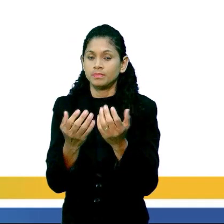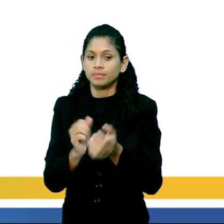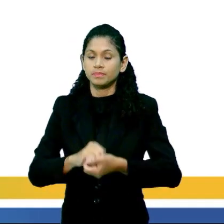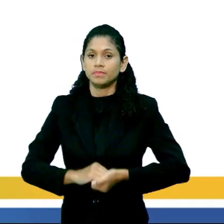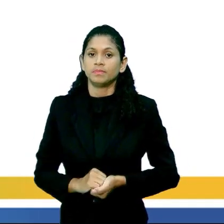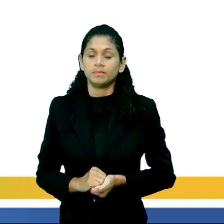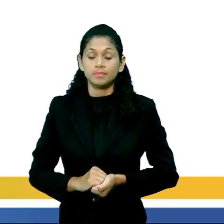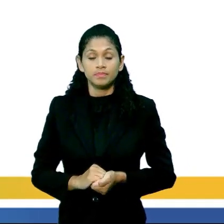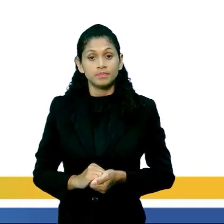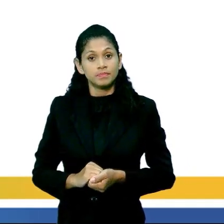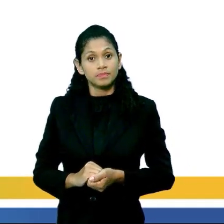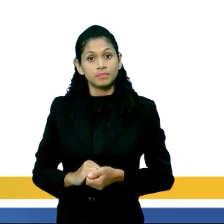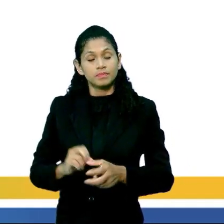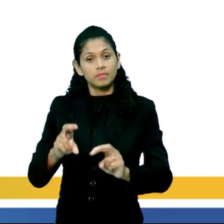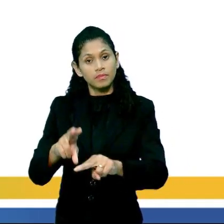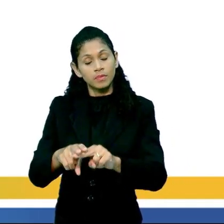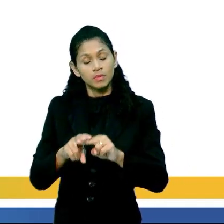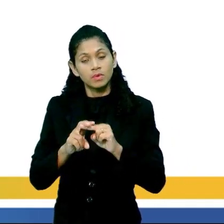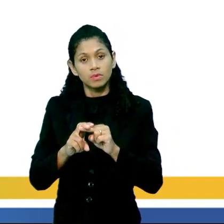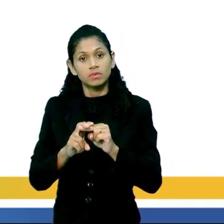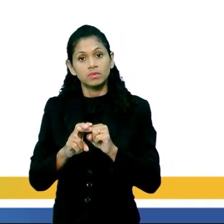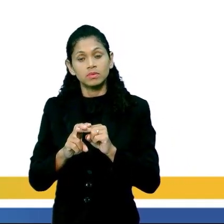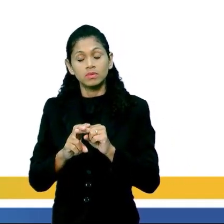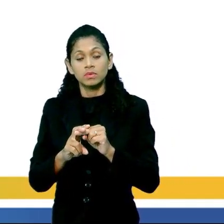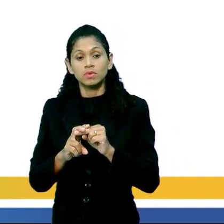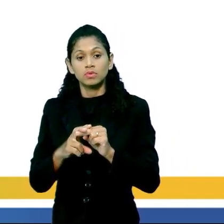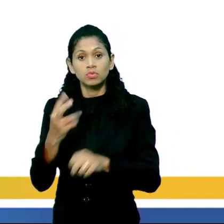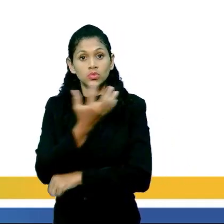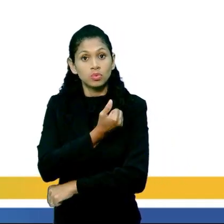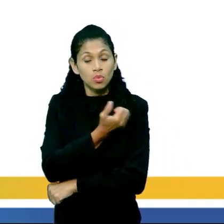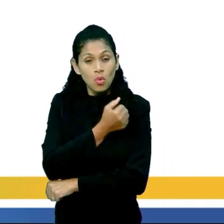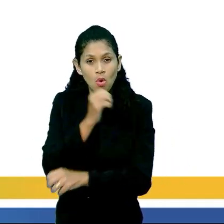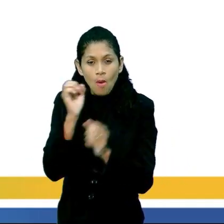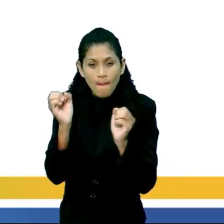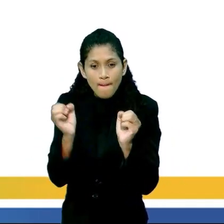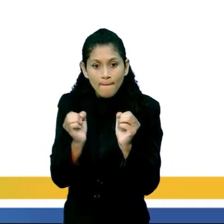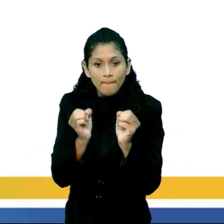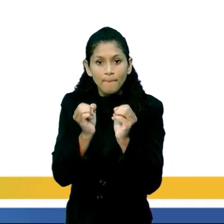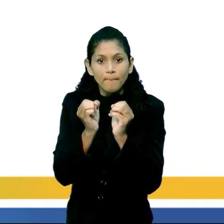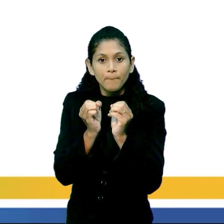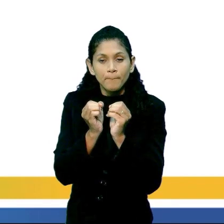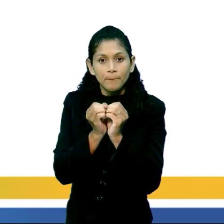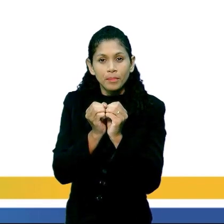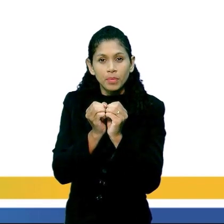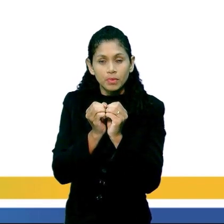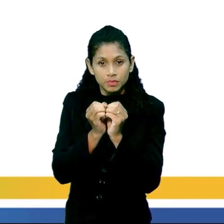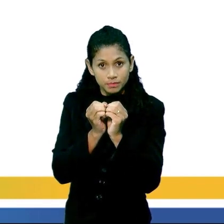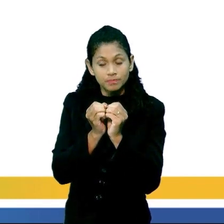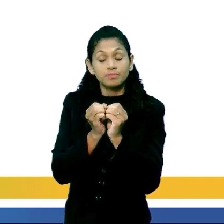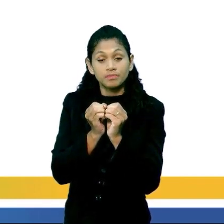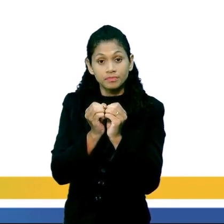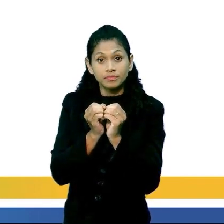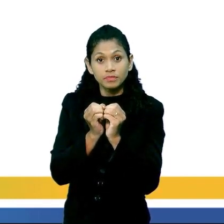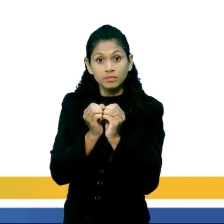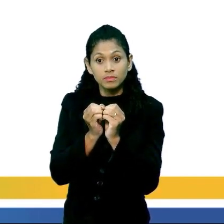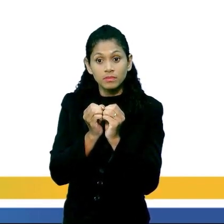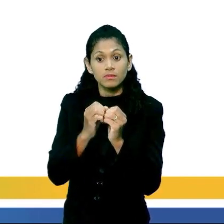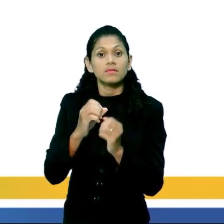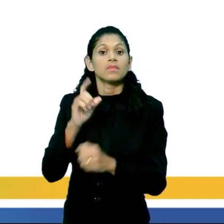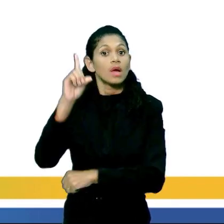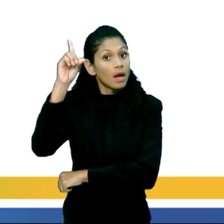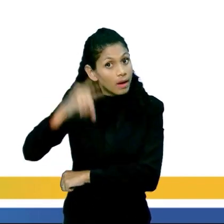Portanto, o valor mais próximo da medida do lado quadrado é de 9